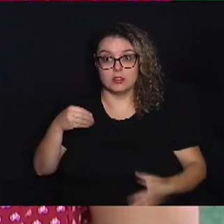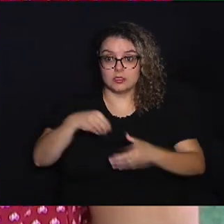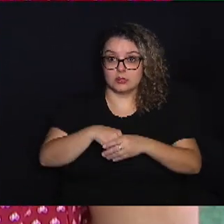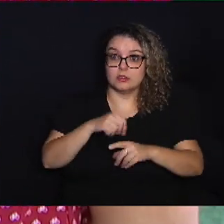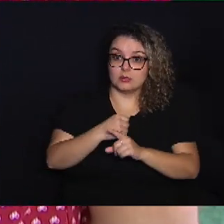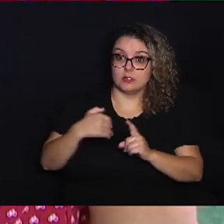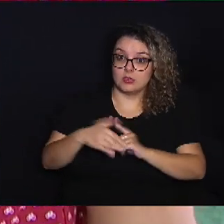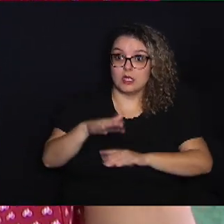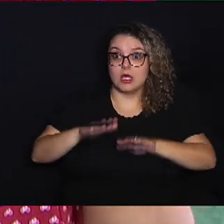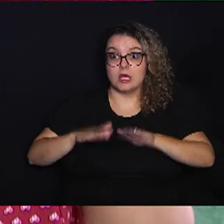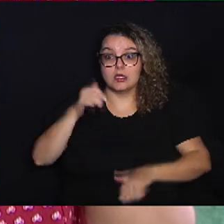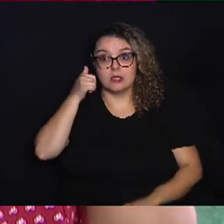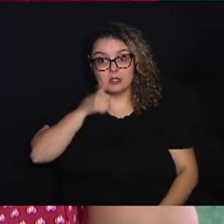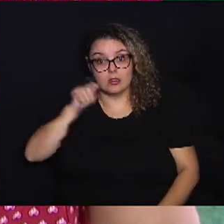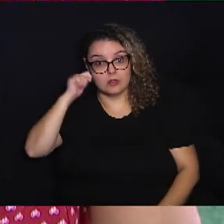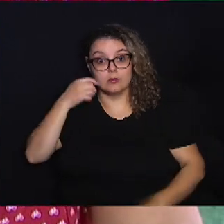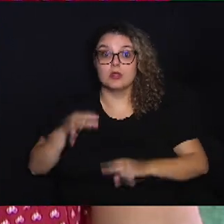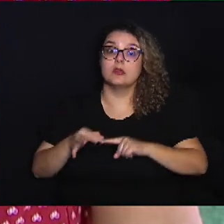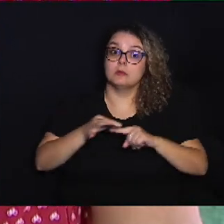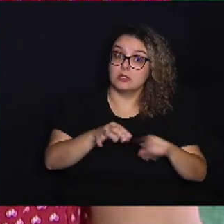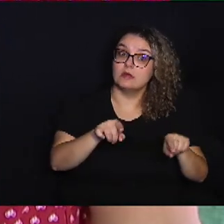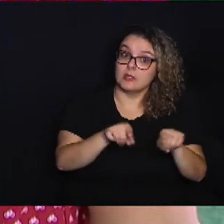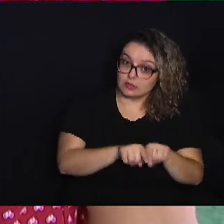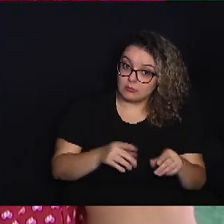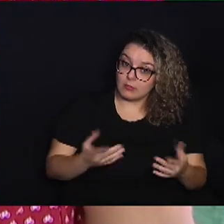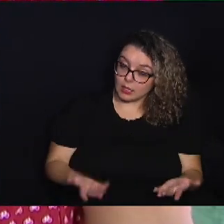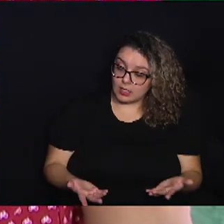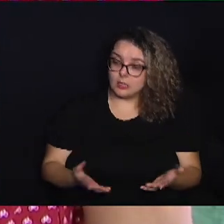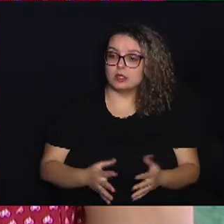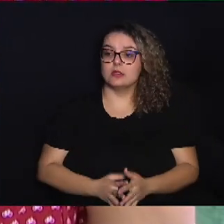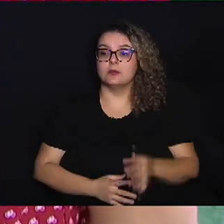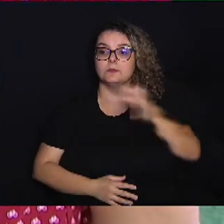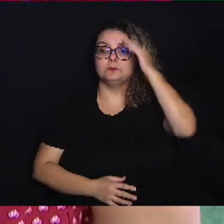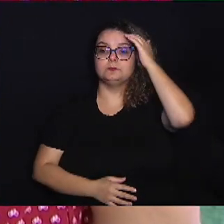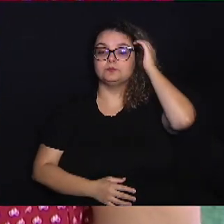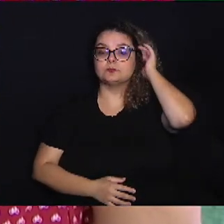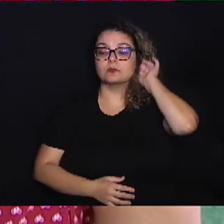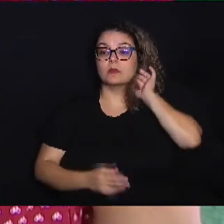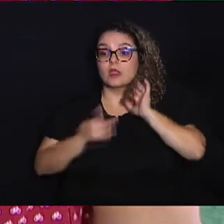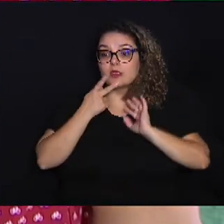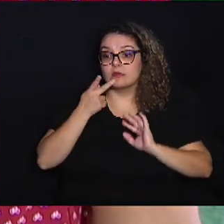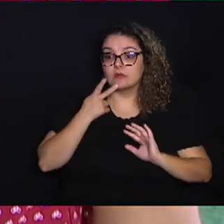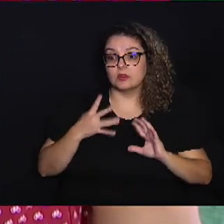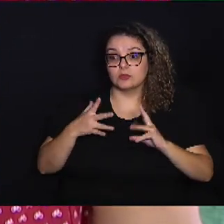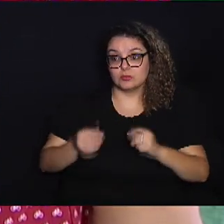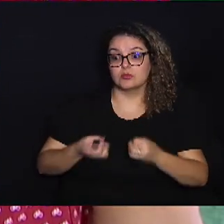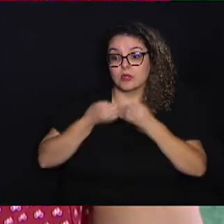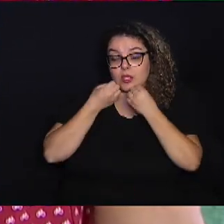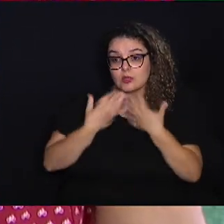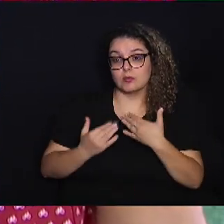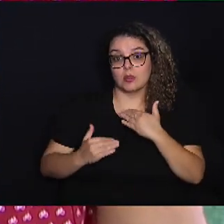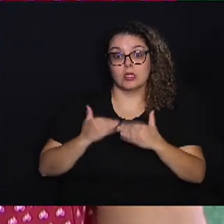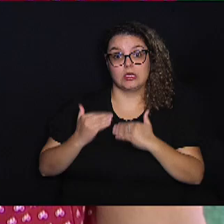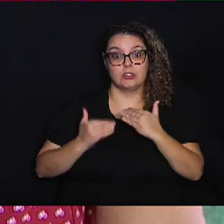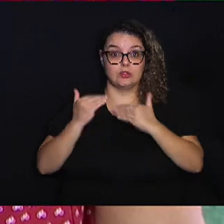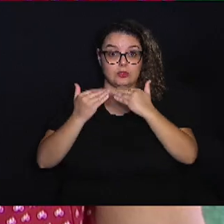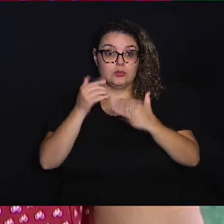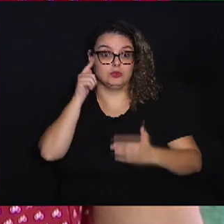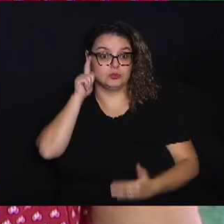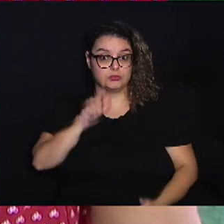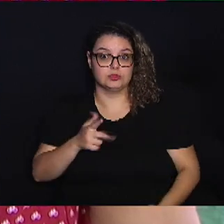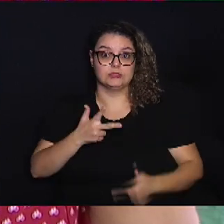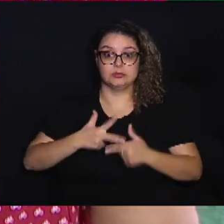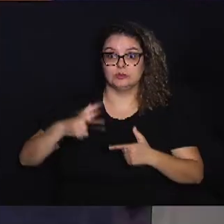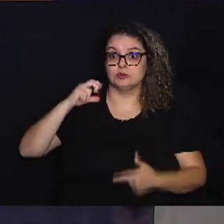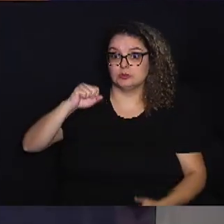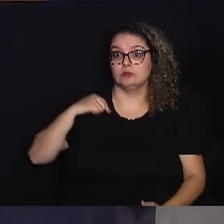muitas vezes da mulher negra e periférica, e ressaltando aquilo de bom que elas construíram para a